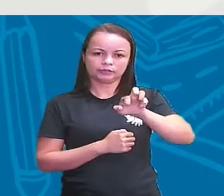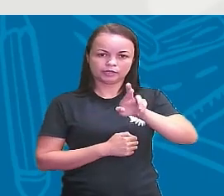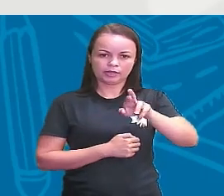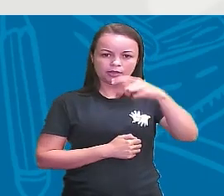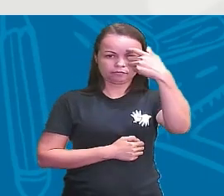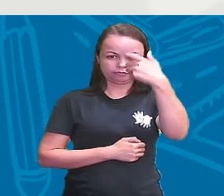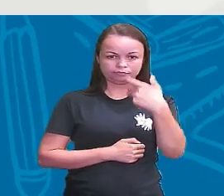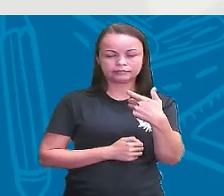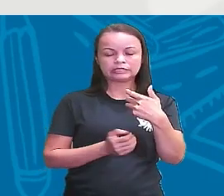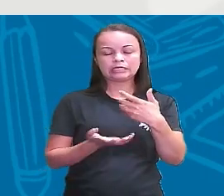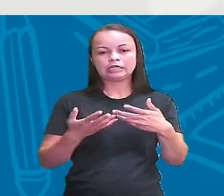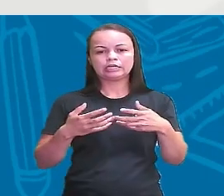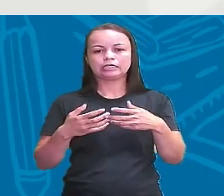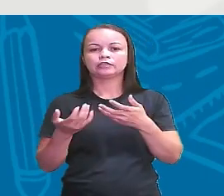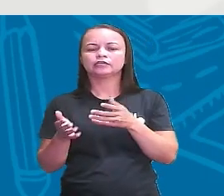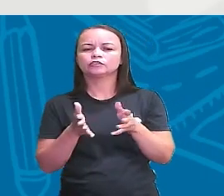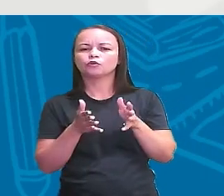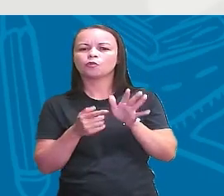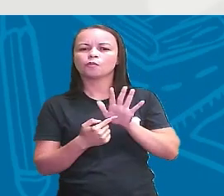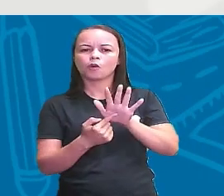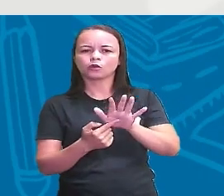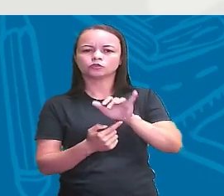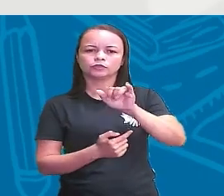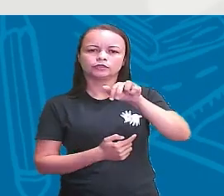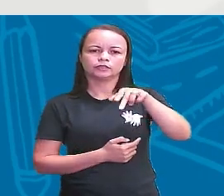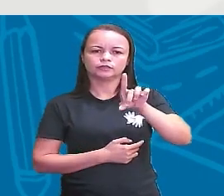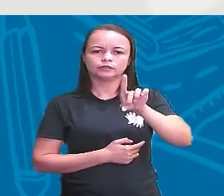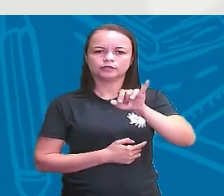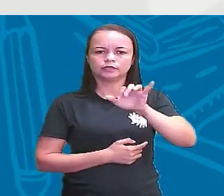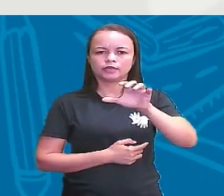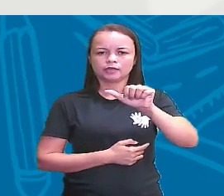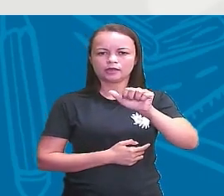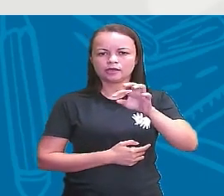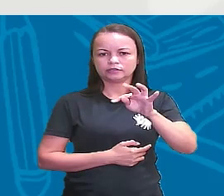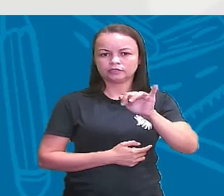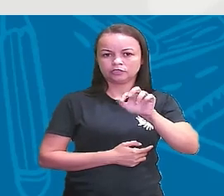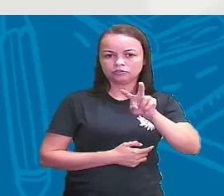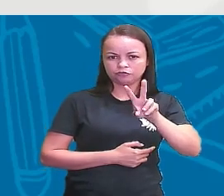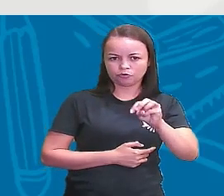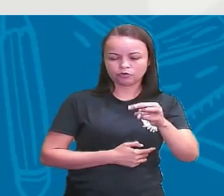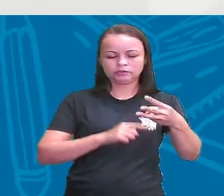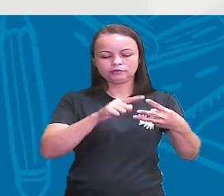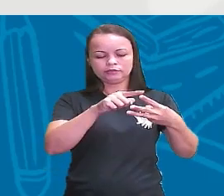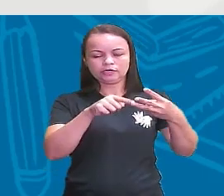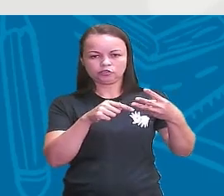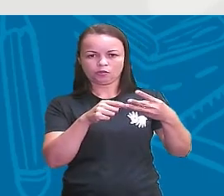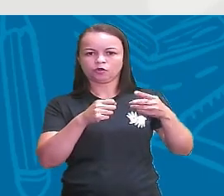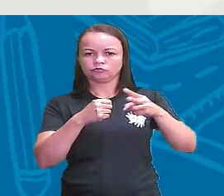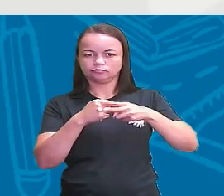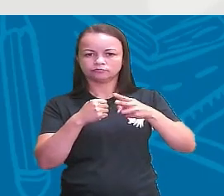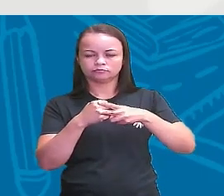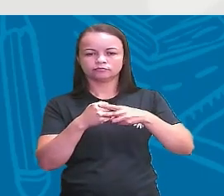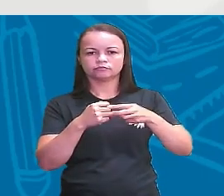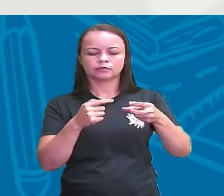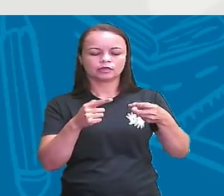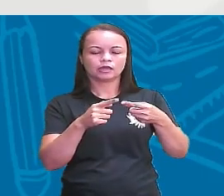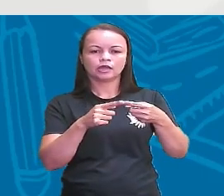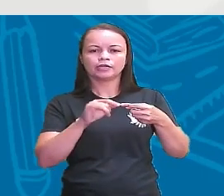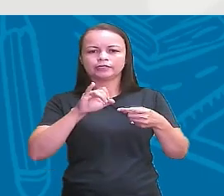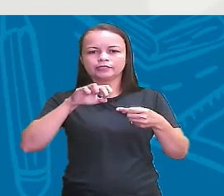espanhola no modo indicativo. Nós temos 3 modos verbais. Nós temos